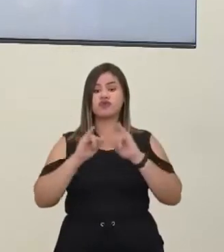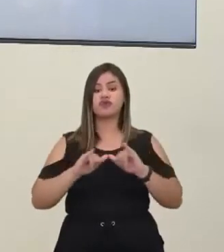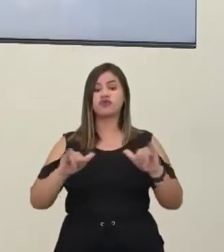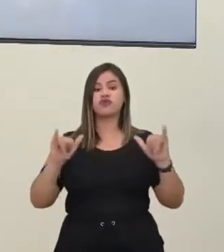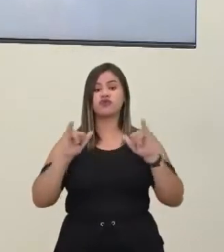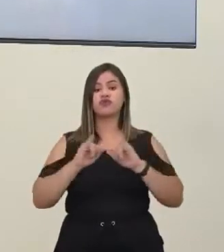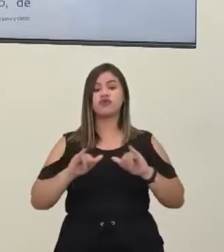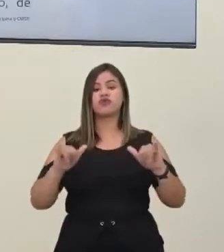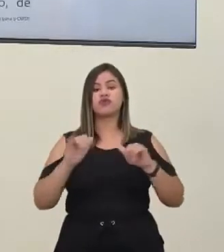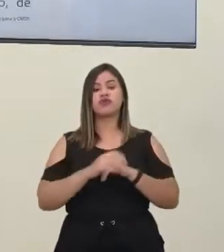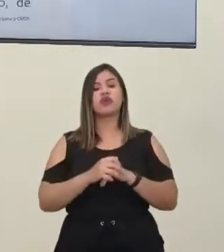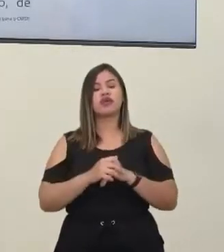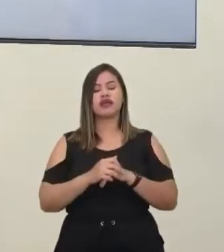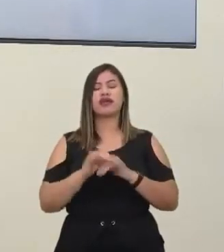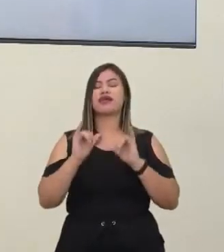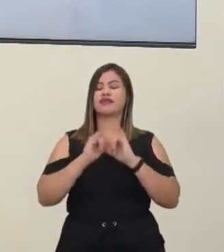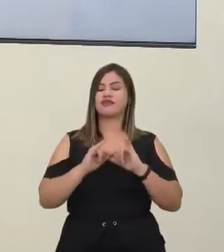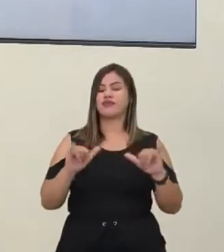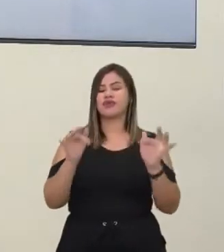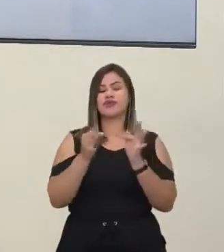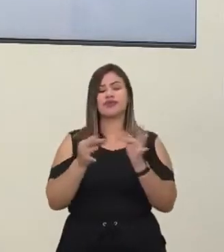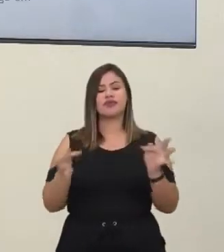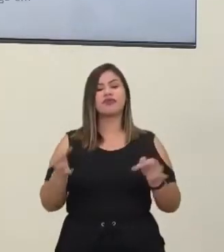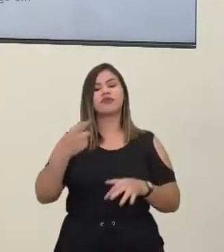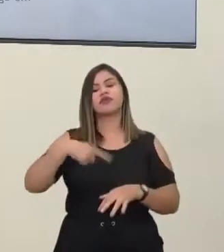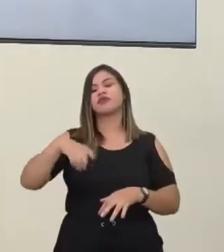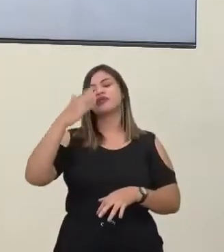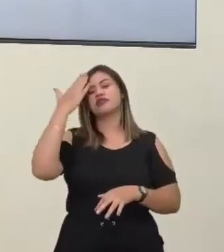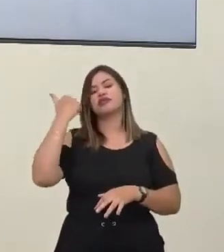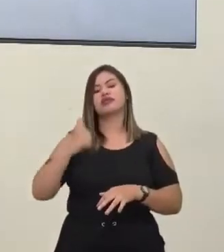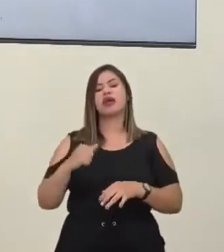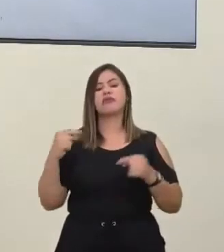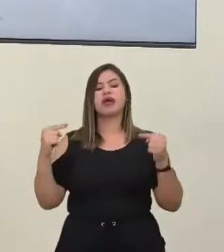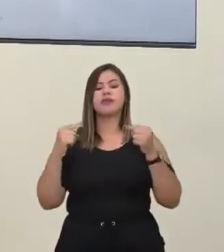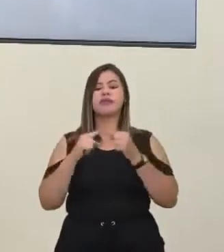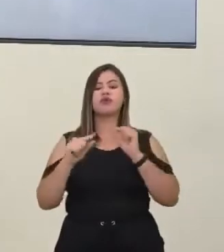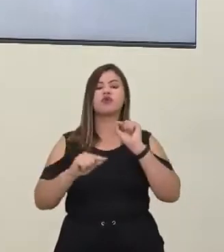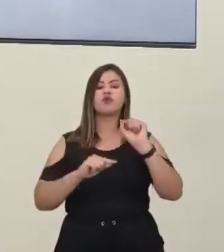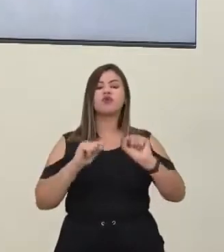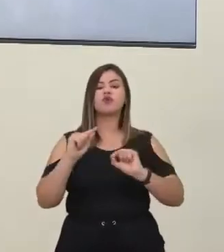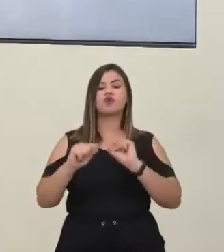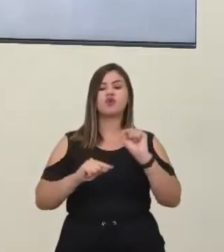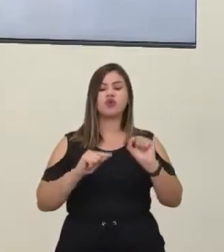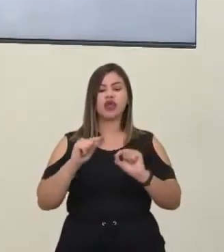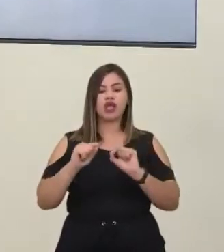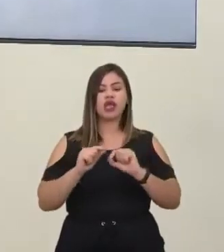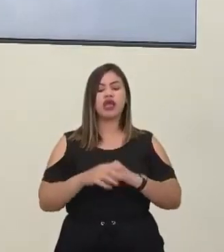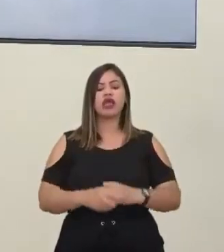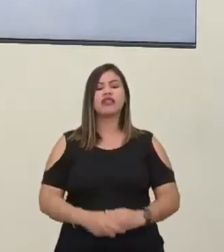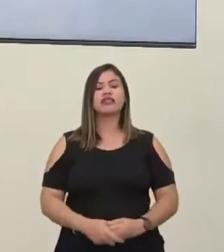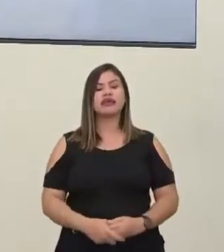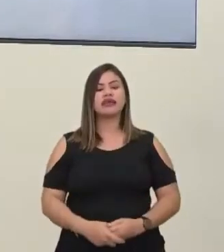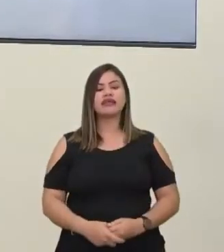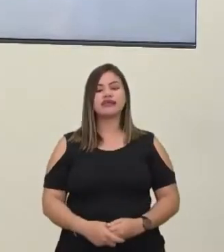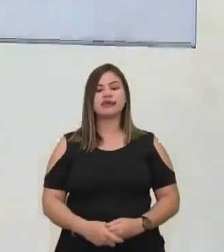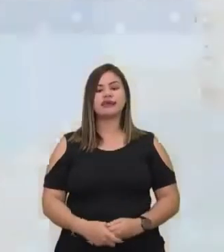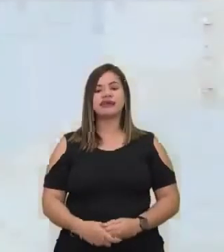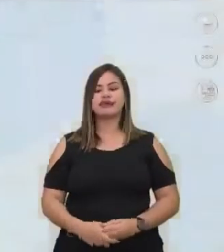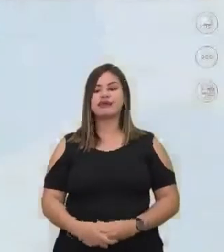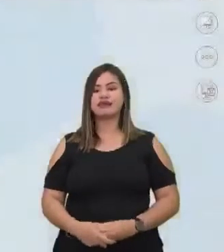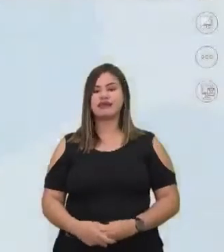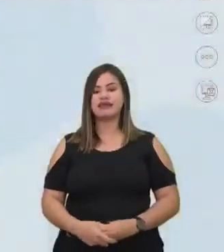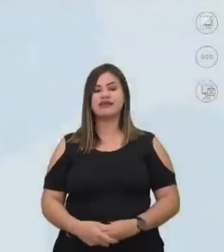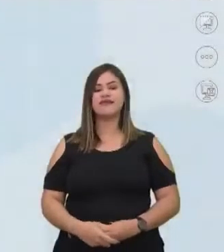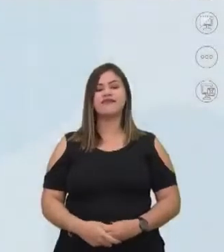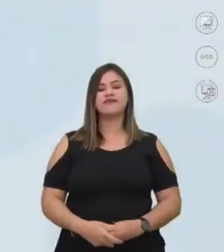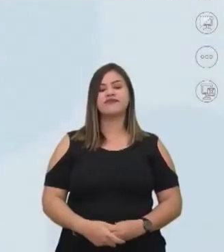a divulgação é muito simples, né? A divulgação a gente sabe que ela é feita geralmente, né, da mesma forma, né, que outras